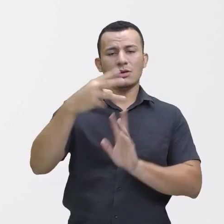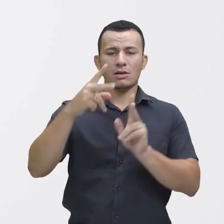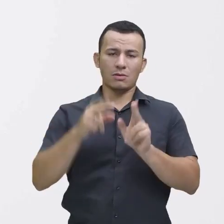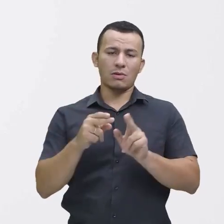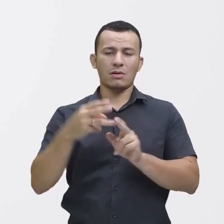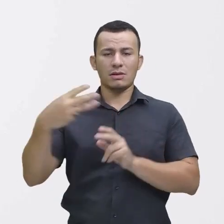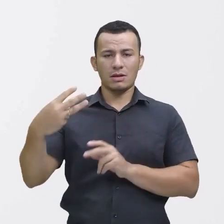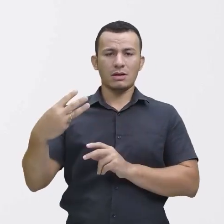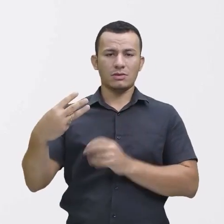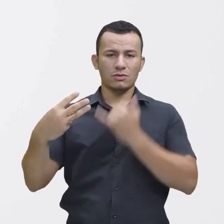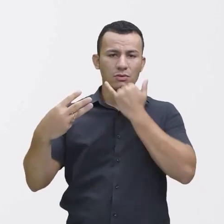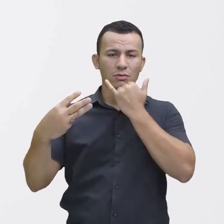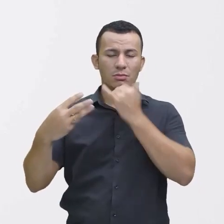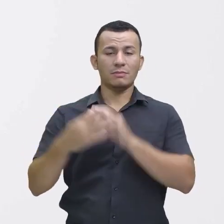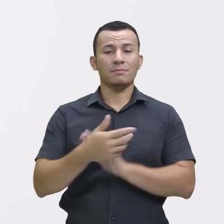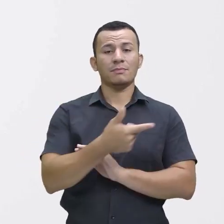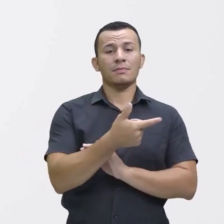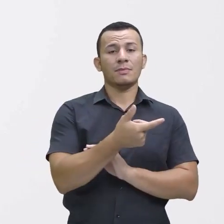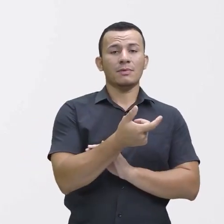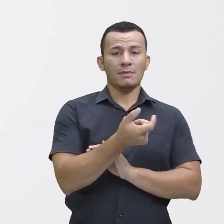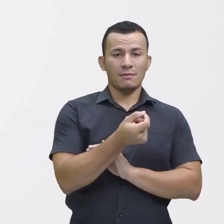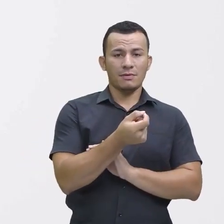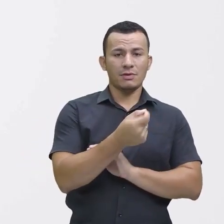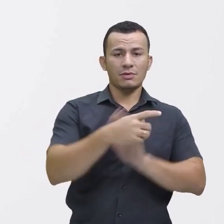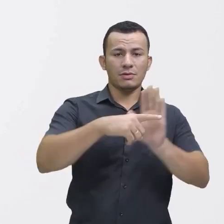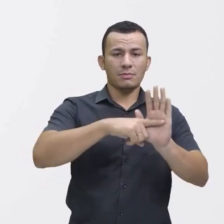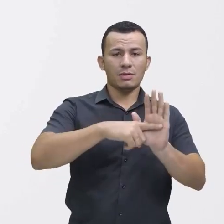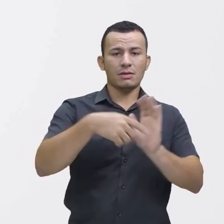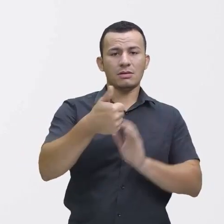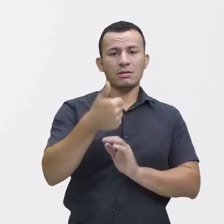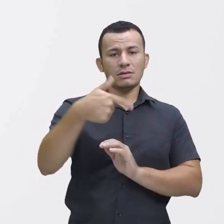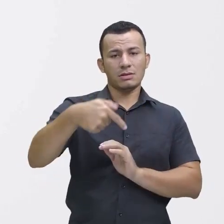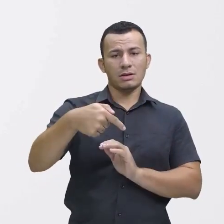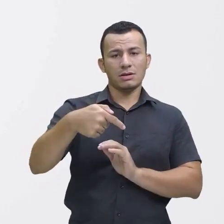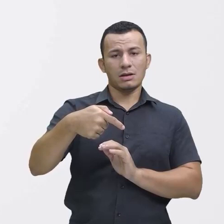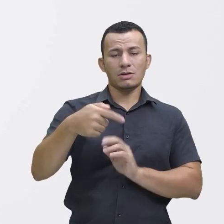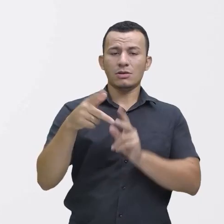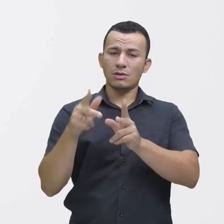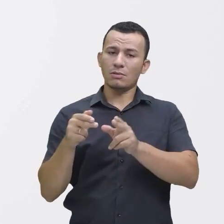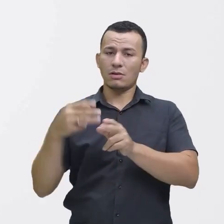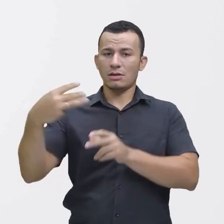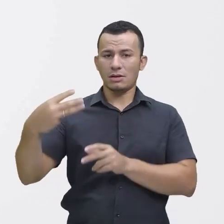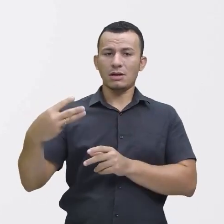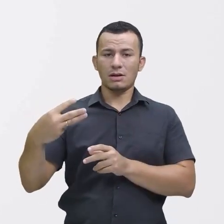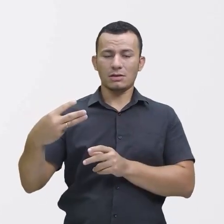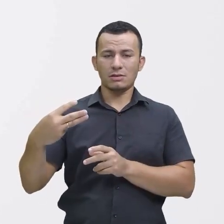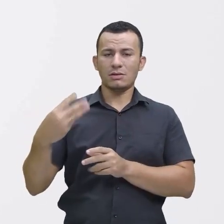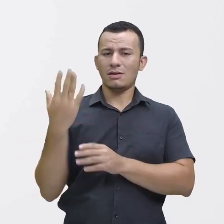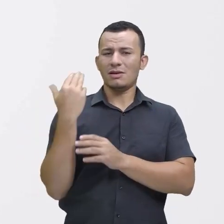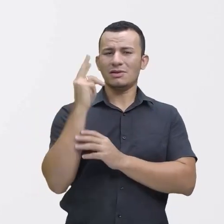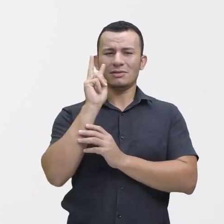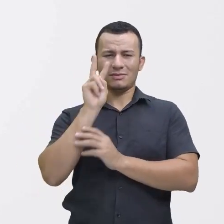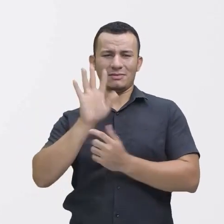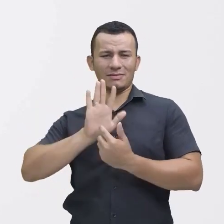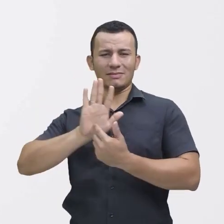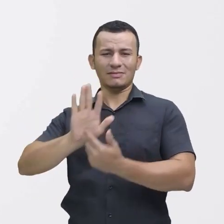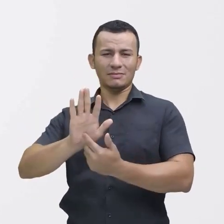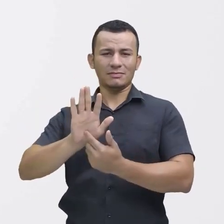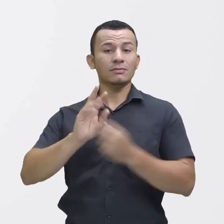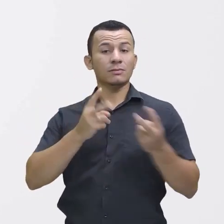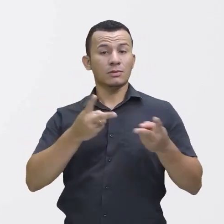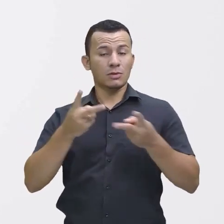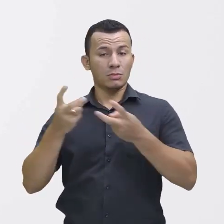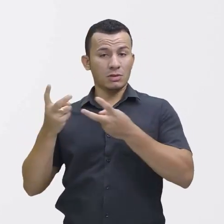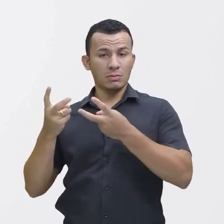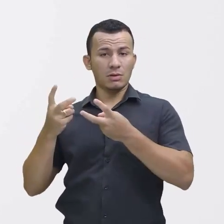Então, 20 menos 17 é igual a 3. Como já fizemos anteriormente,